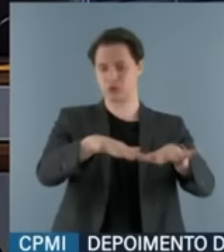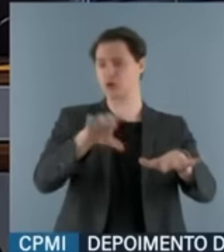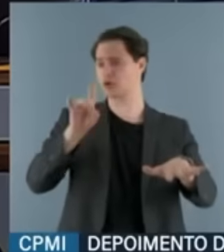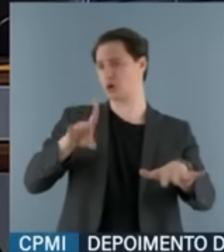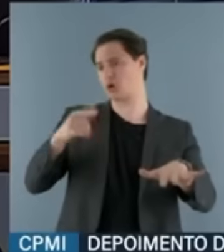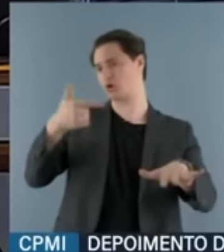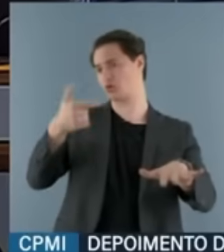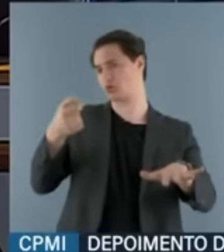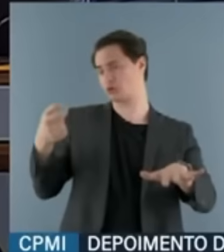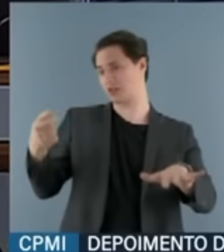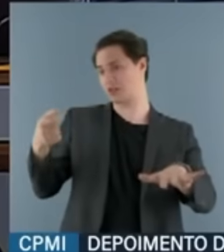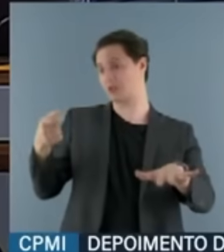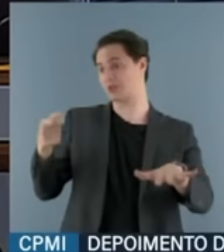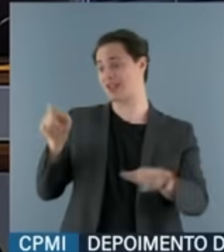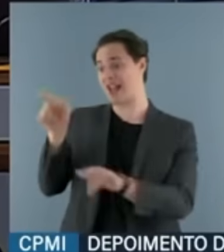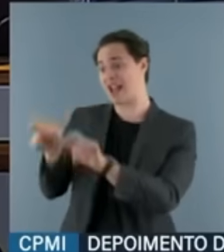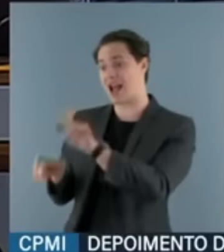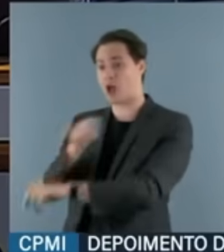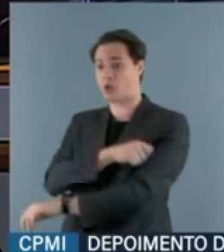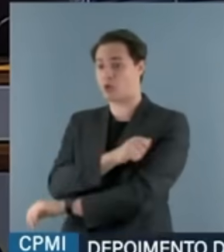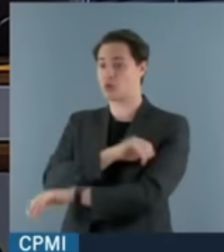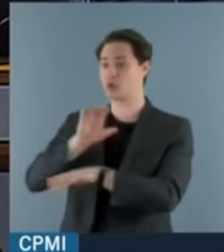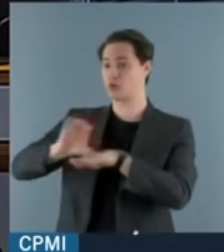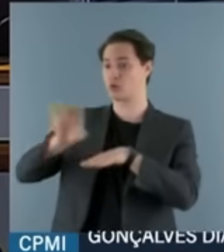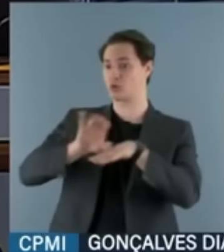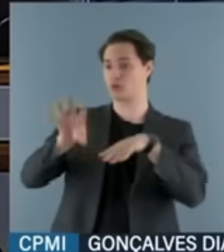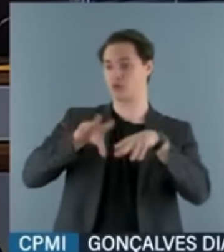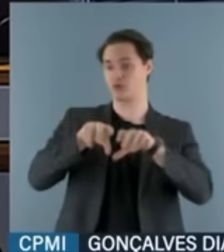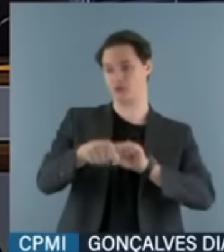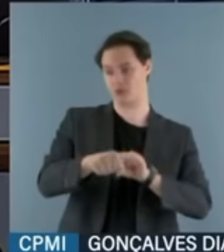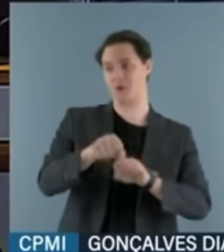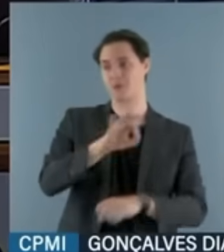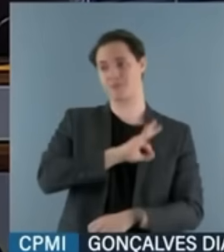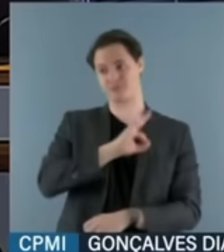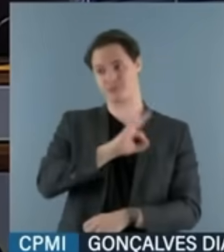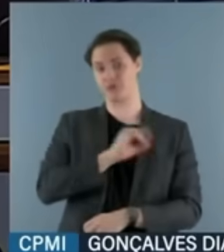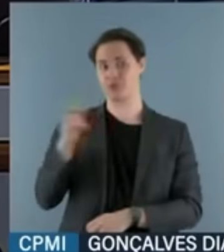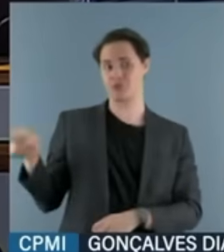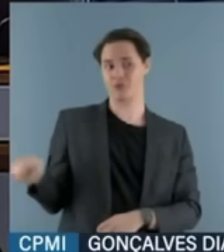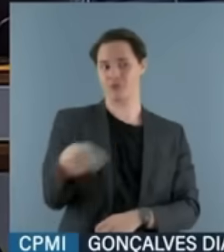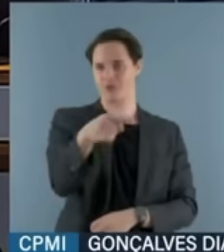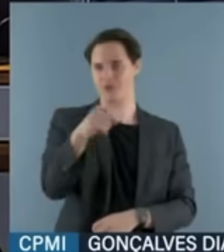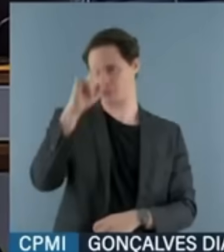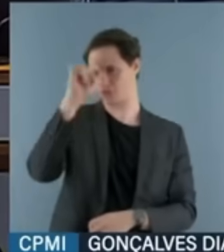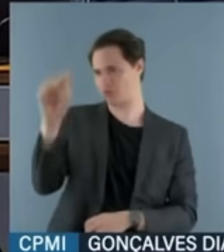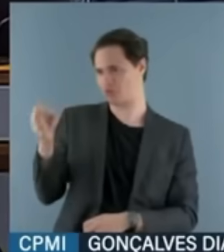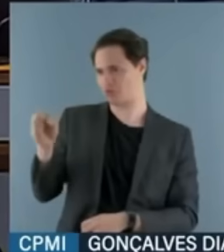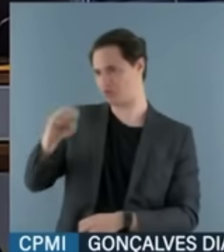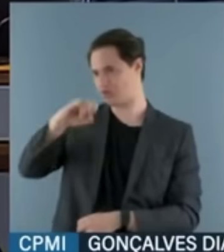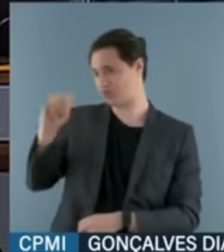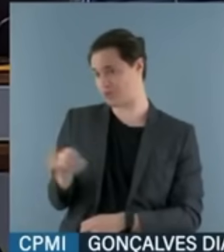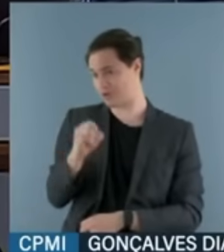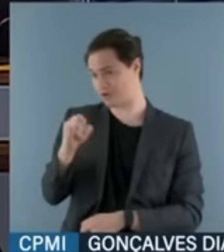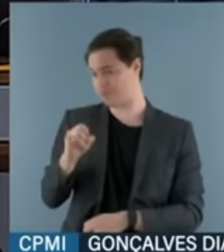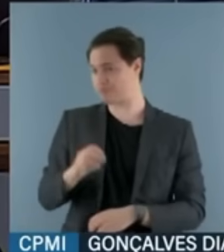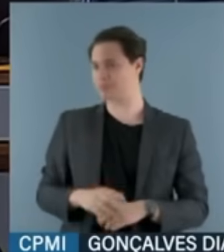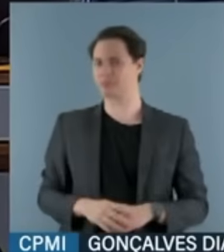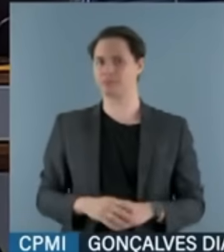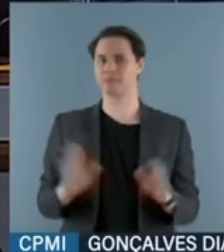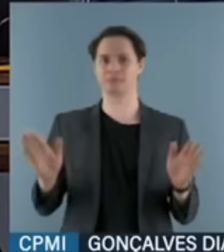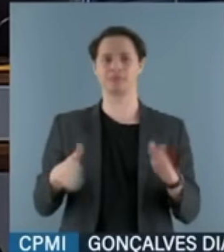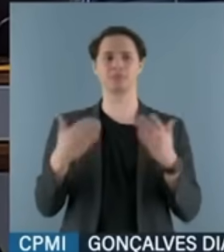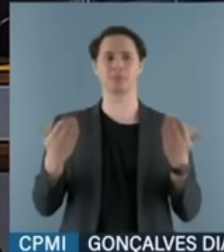200 alunos do curso de formação que foram realmente direcionados para esse atendimento.